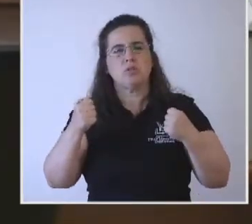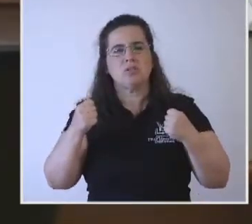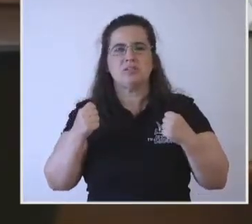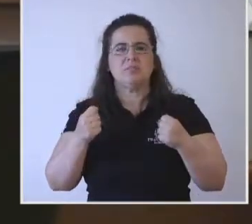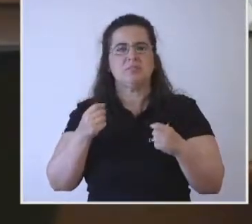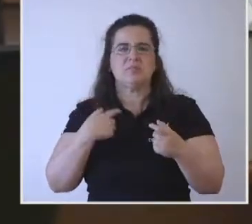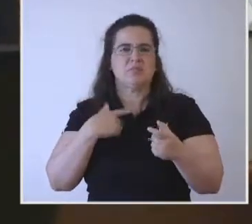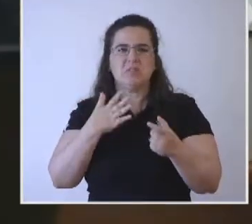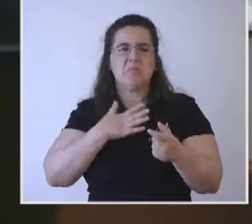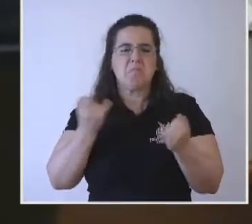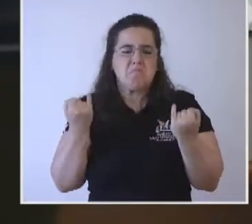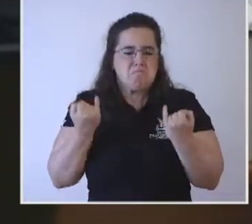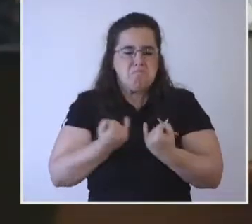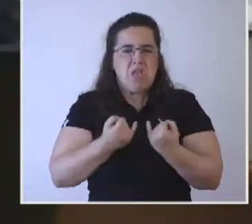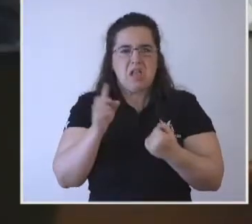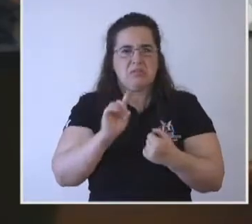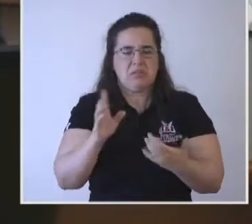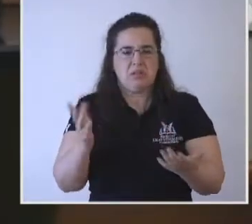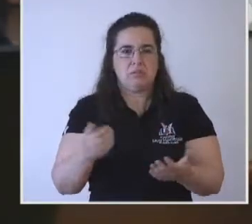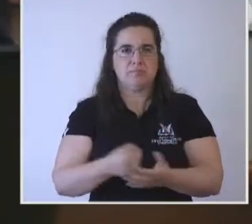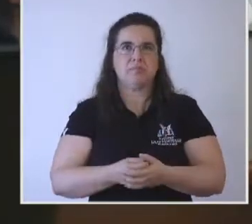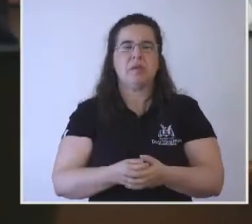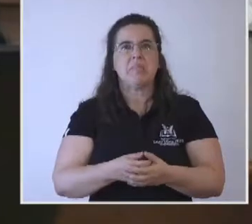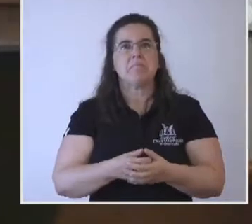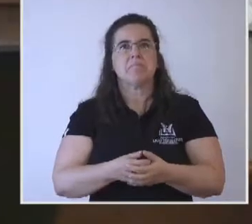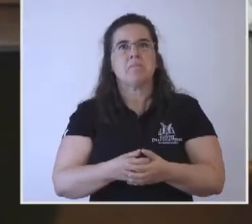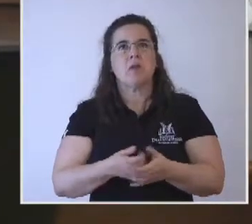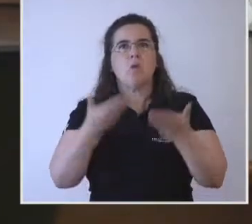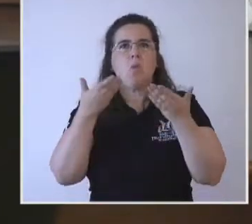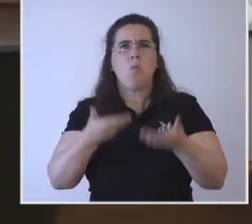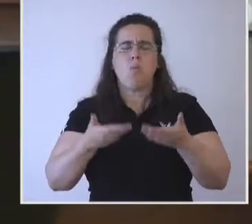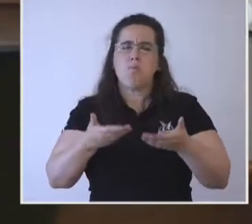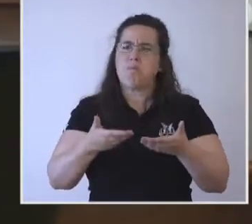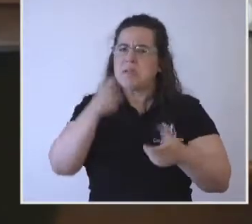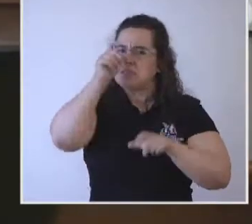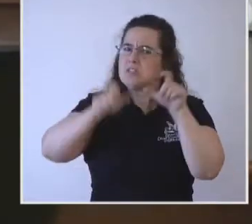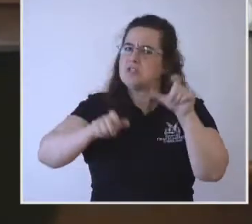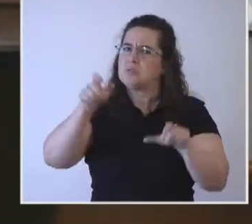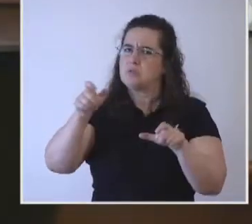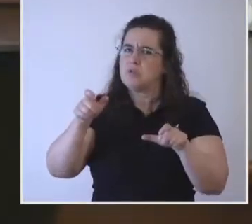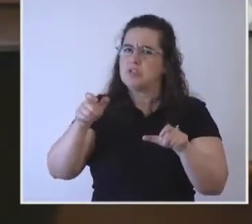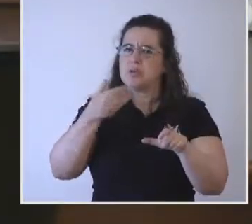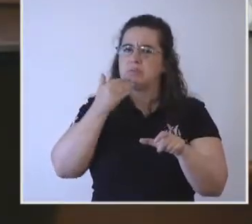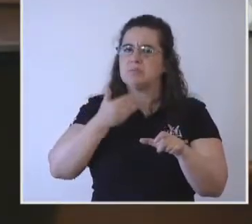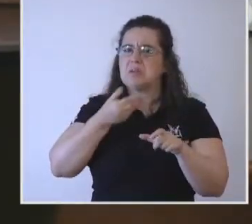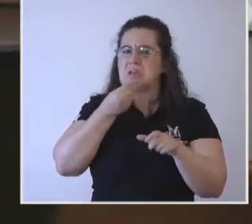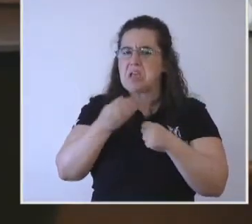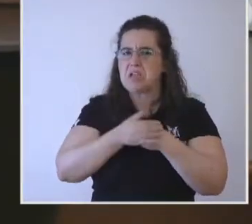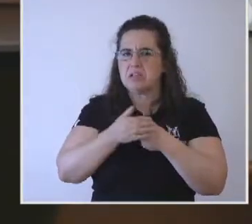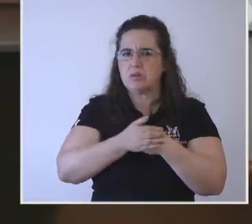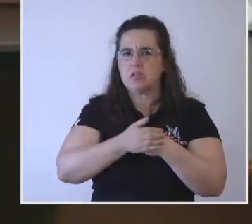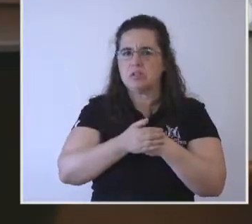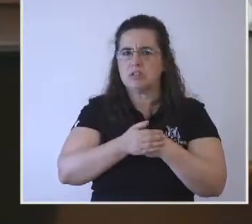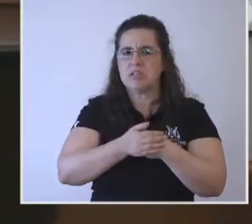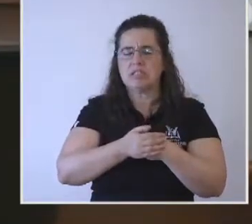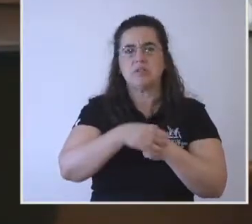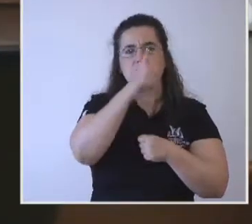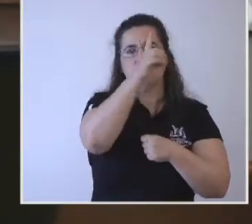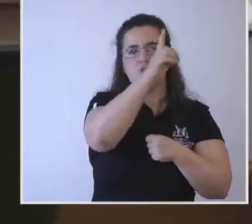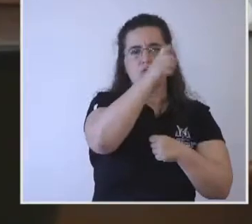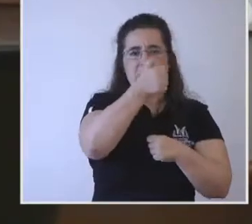idosos constitui um fator de risco? A conclusão no estudo é, entre os 75 e os 99 anos, verificámos